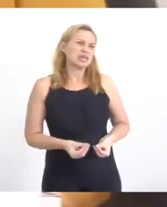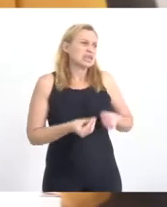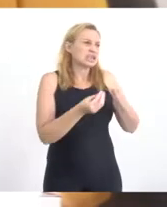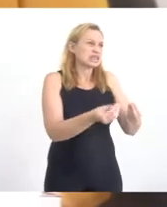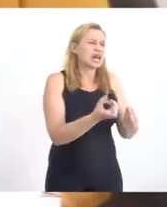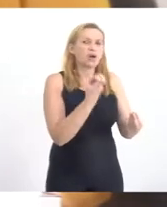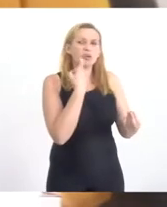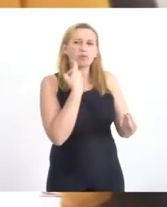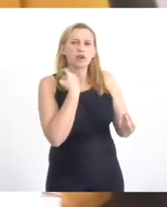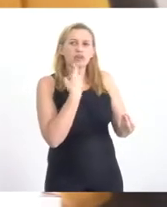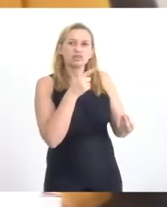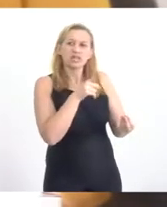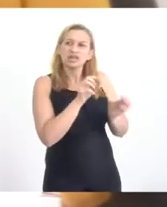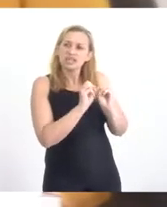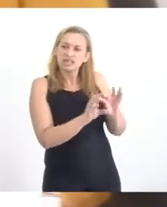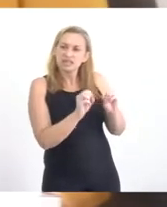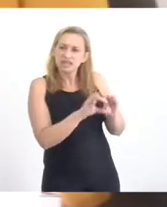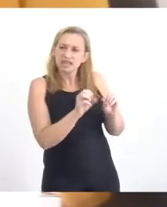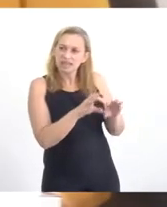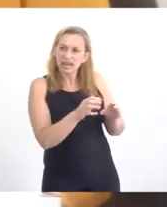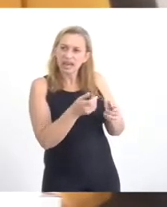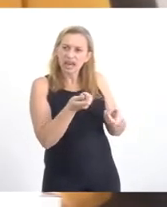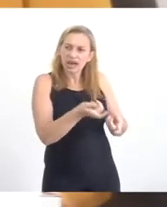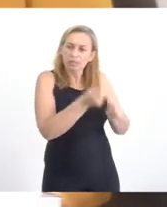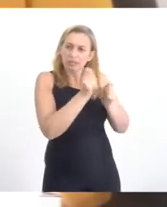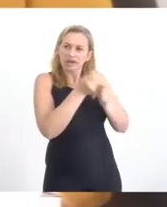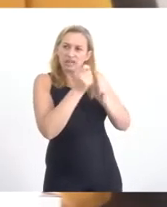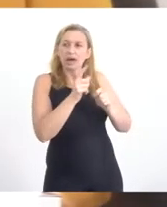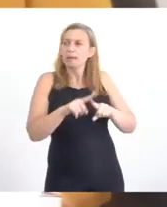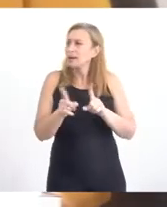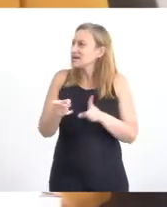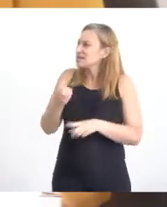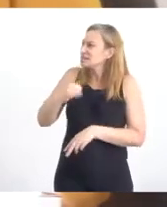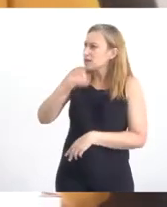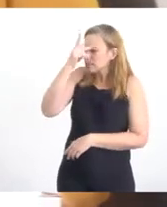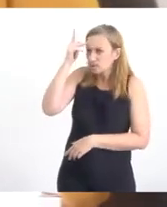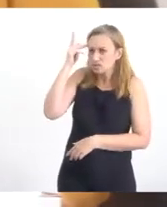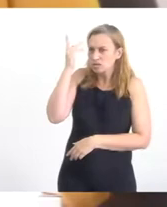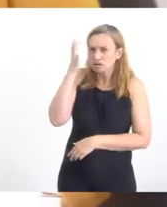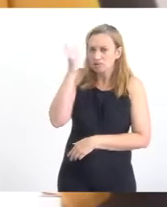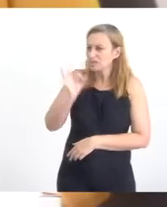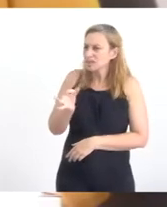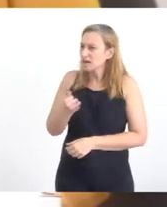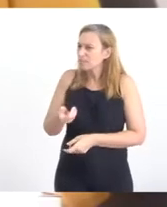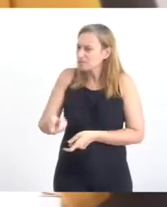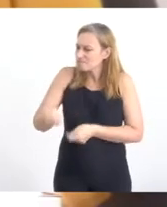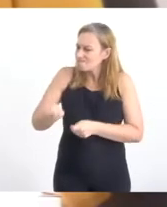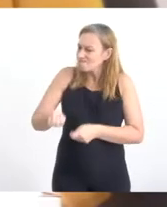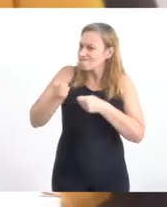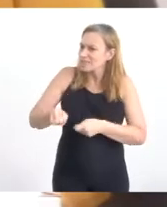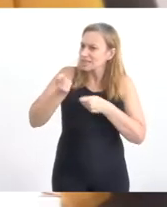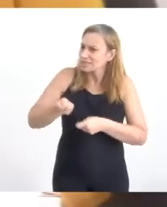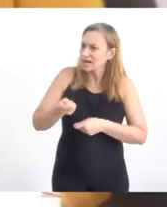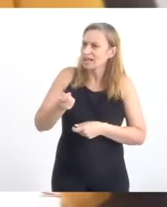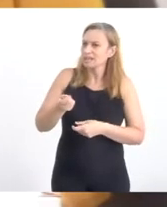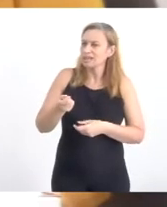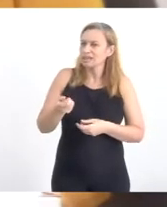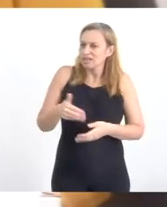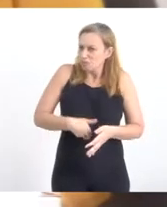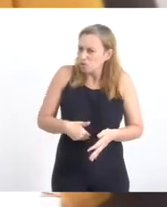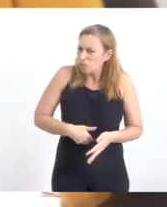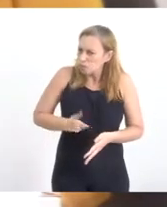peixe você tem que ensinar a pescar mas enquanto a pessoa não sabe pescar ela fica sem o peixe ela passa fome